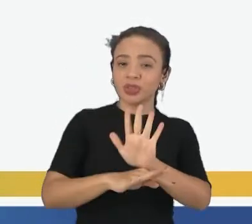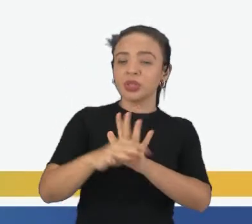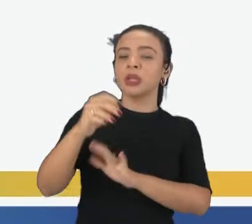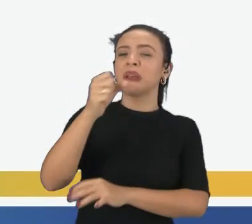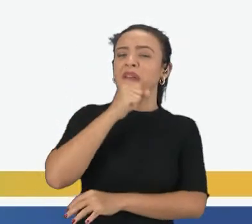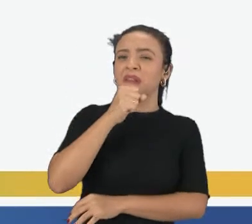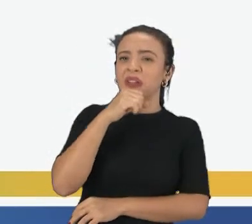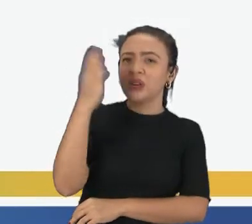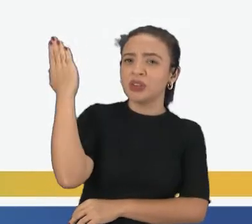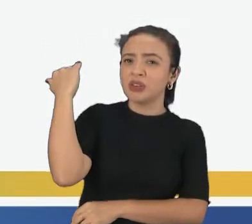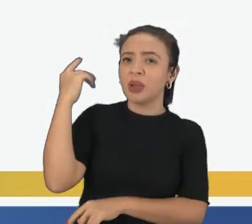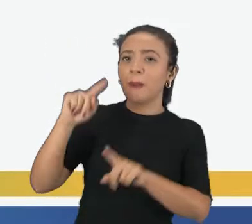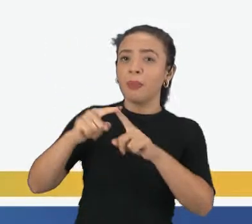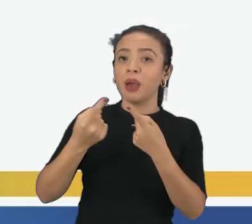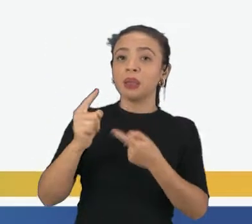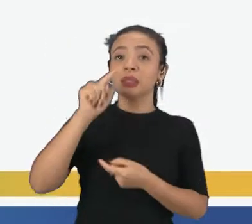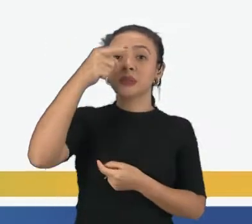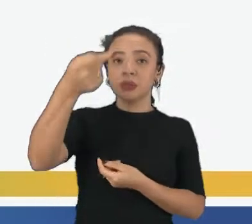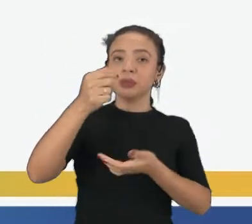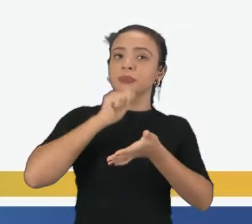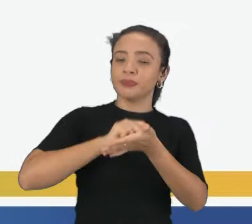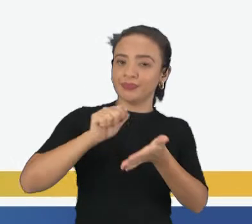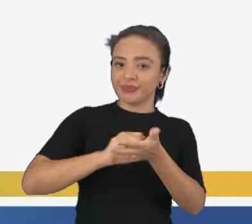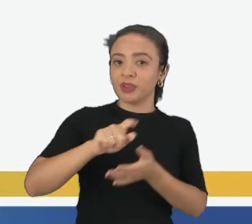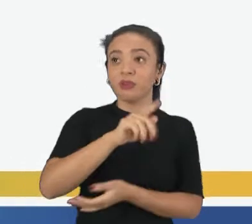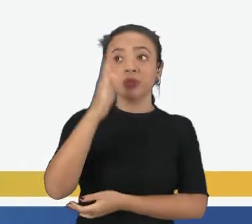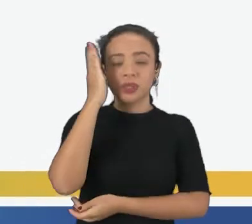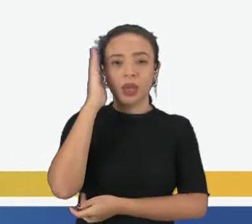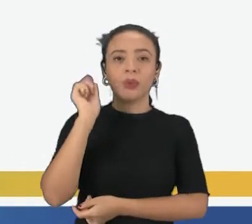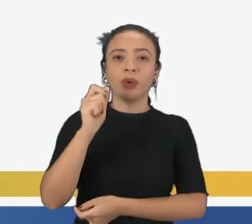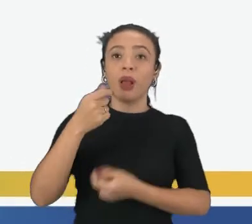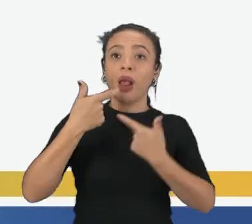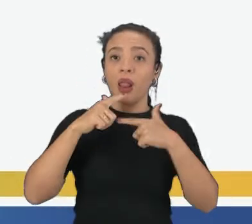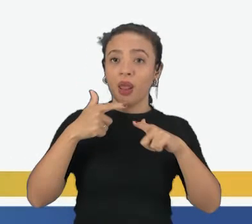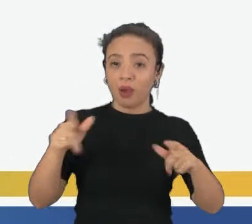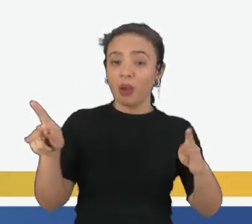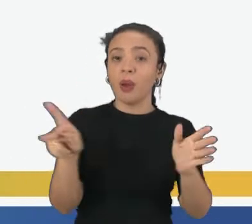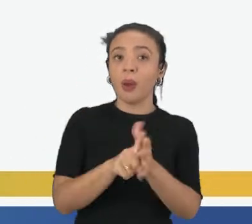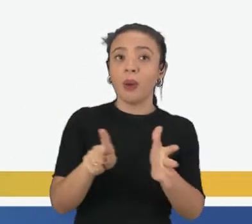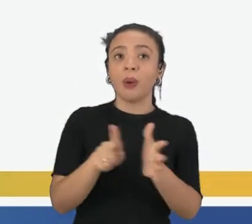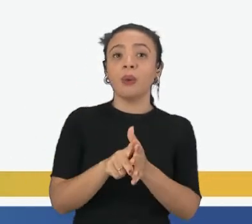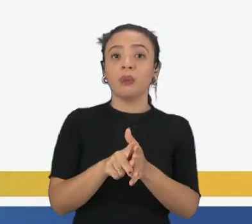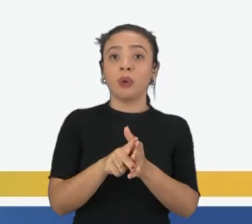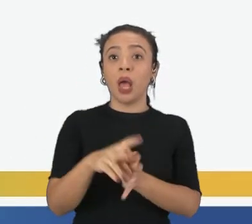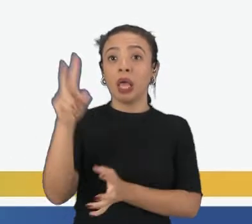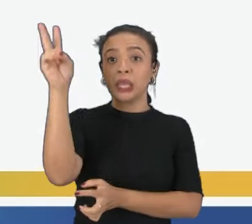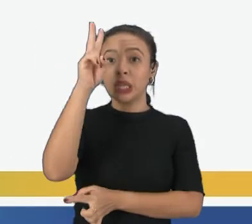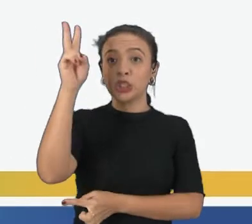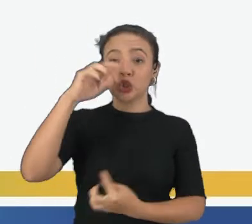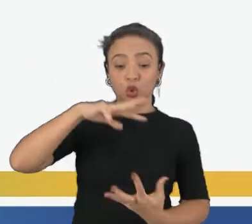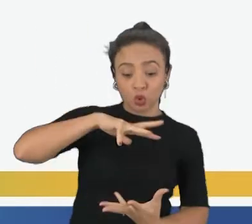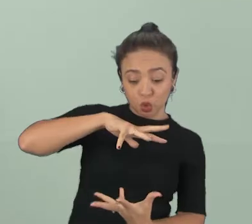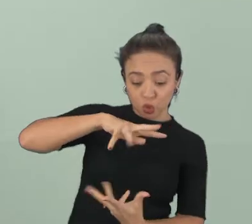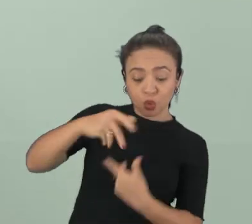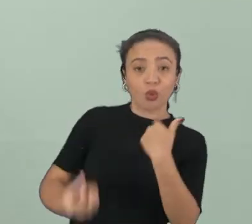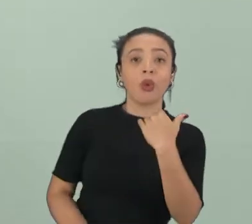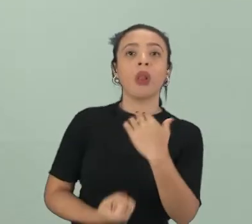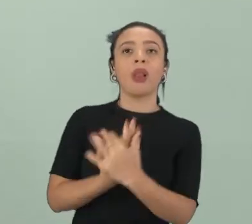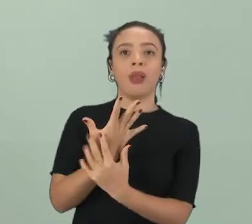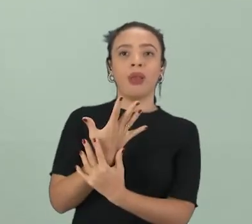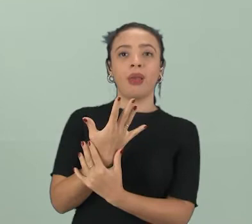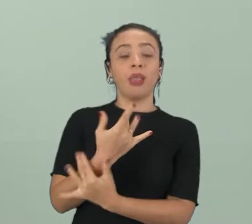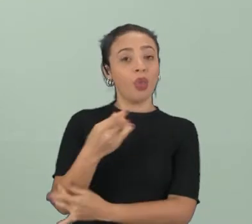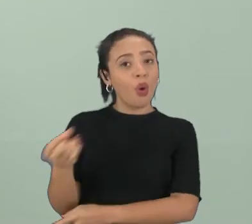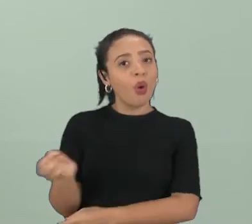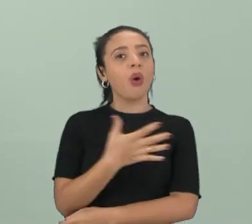antigos mas que foram escritos ou cê sabe que ali e na história da humanidade ela é